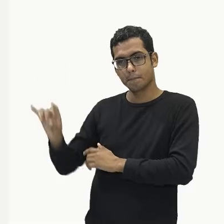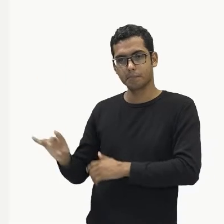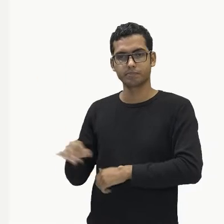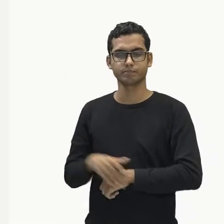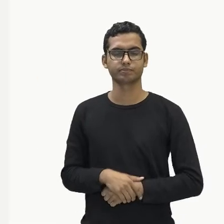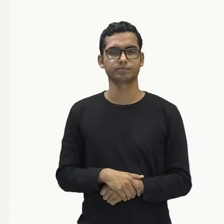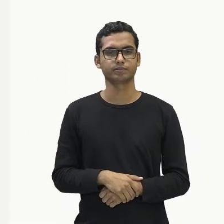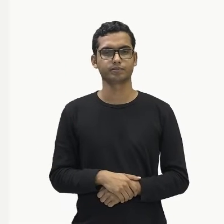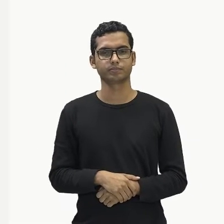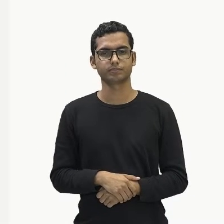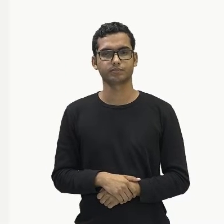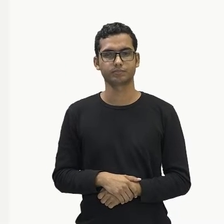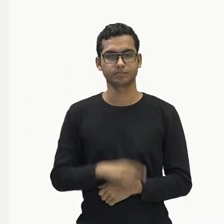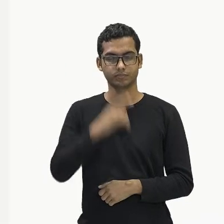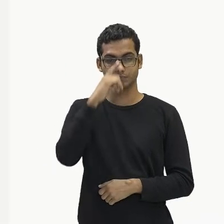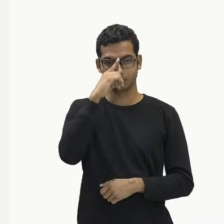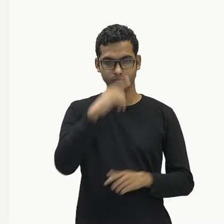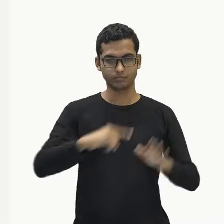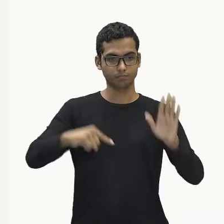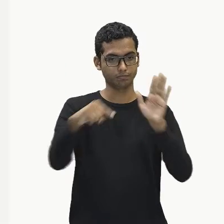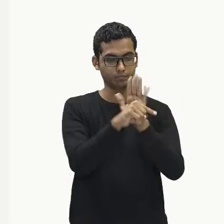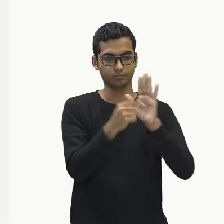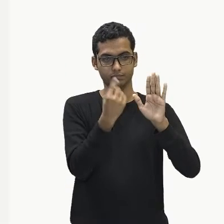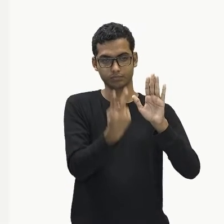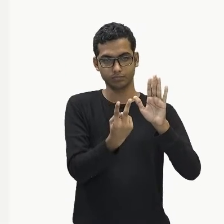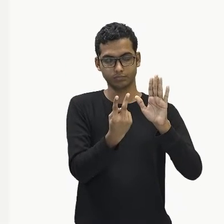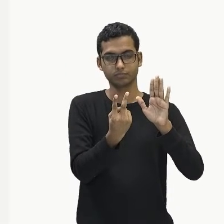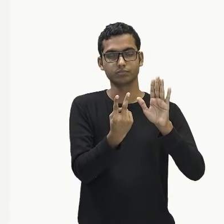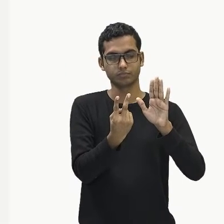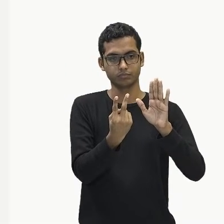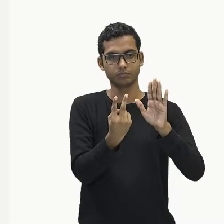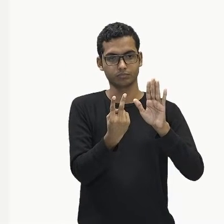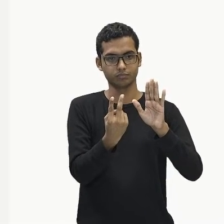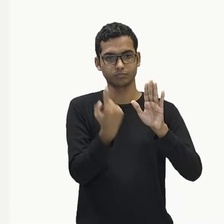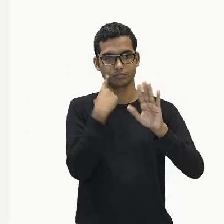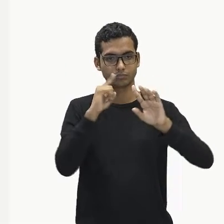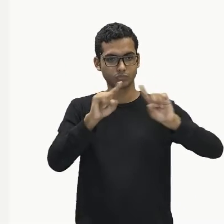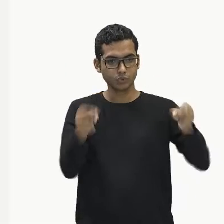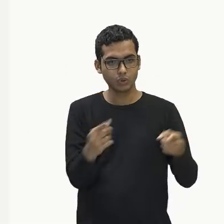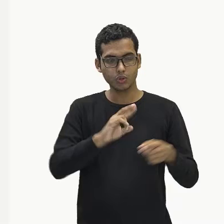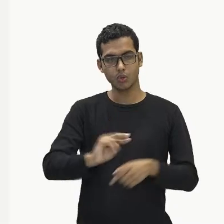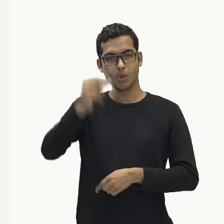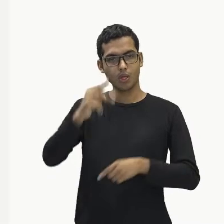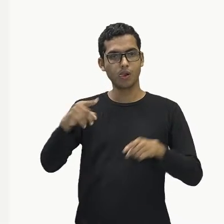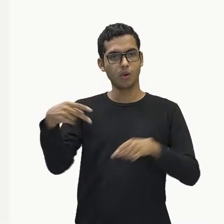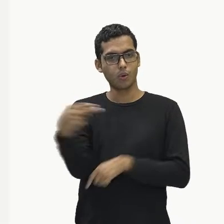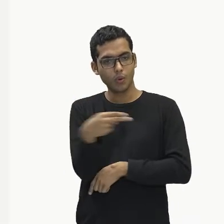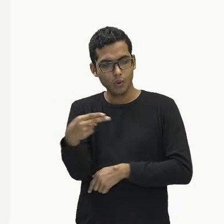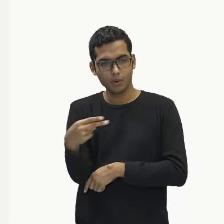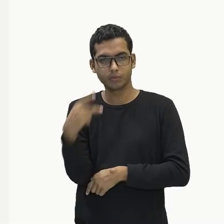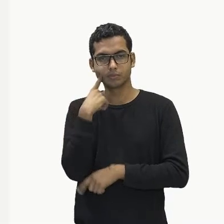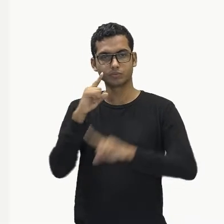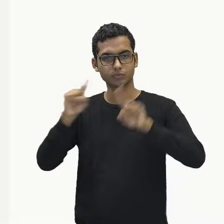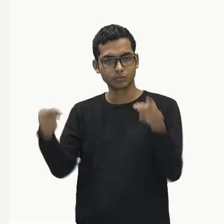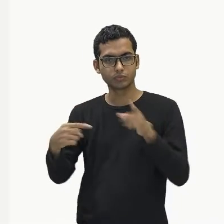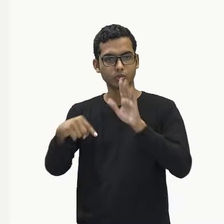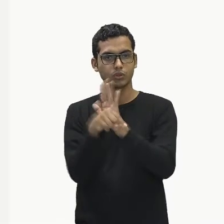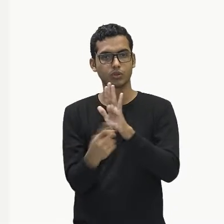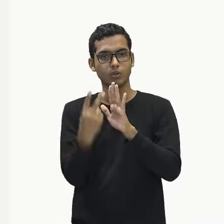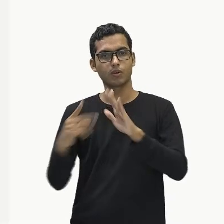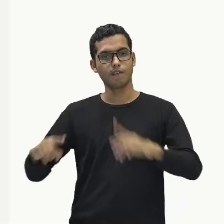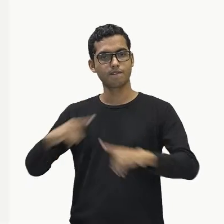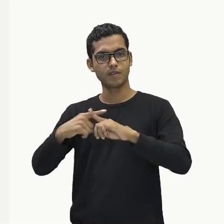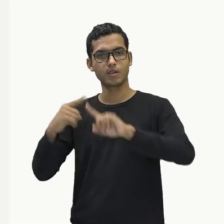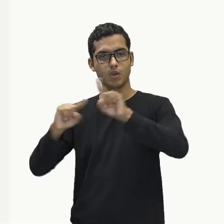Ó, menos 2 ao quadrado, obedecendo a definição de potenciação, que diz que a multiplicação